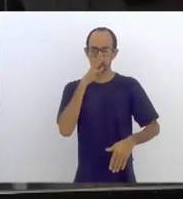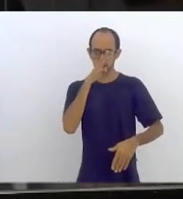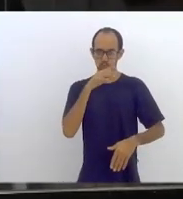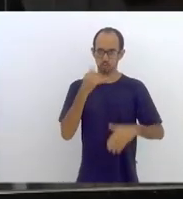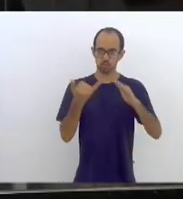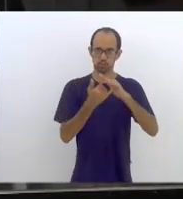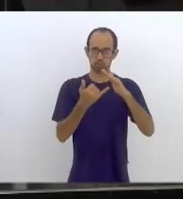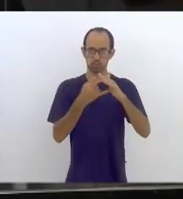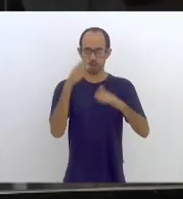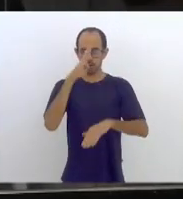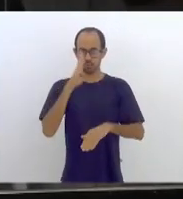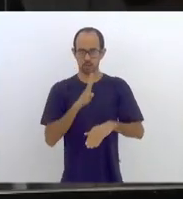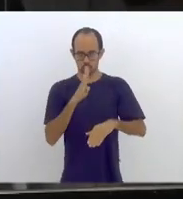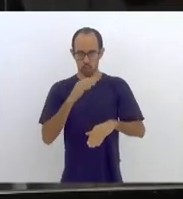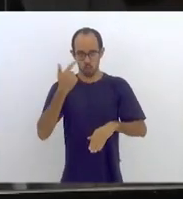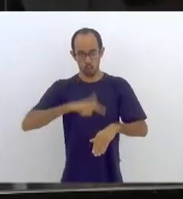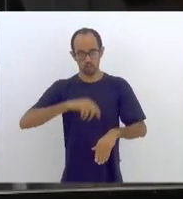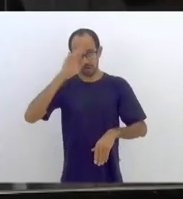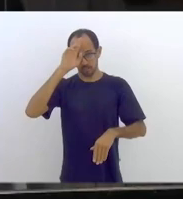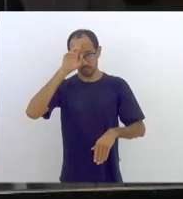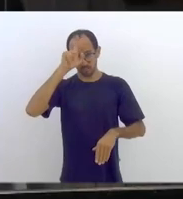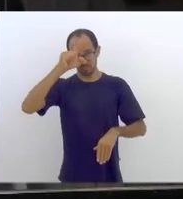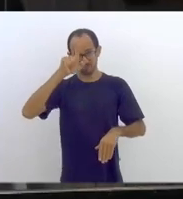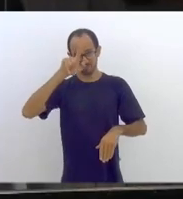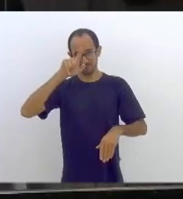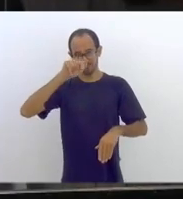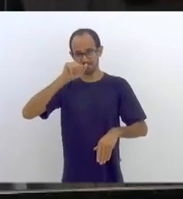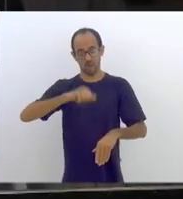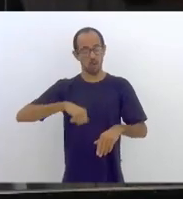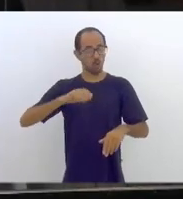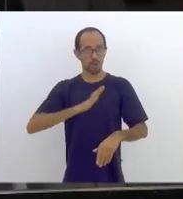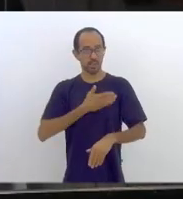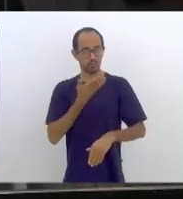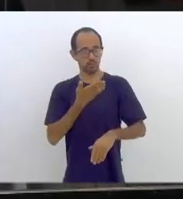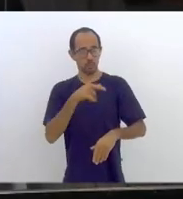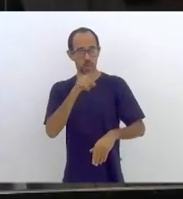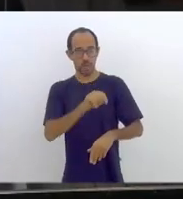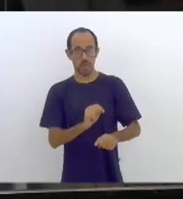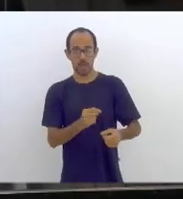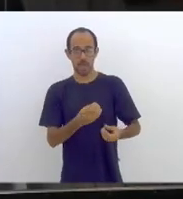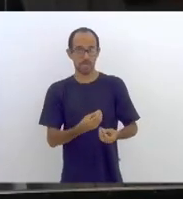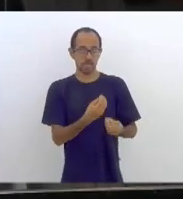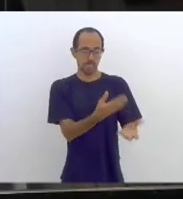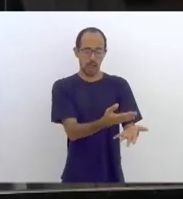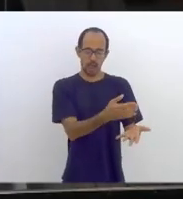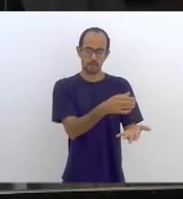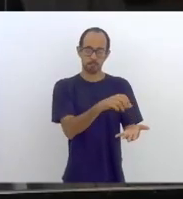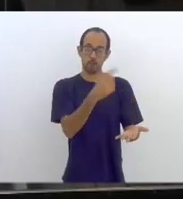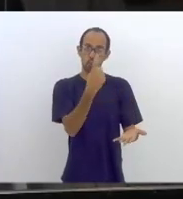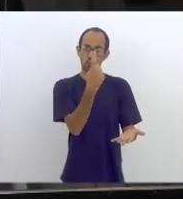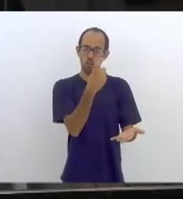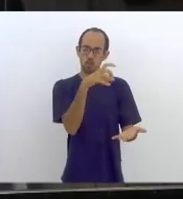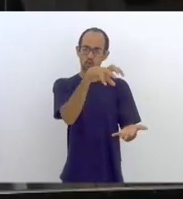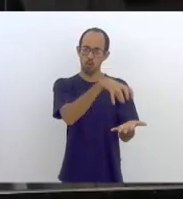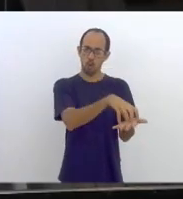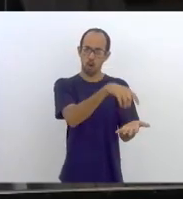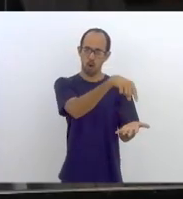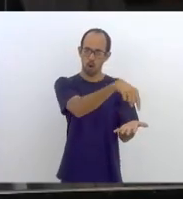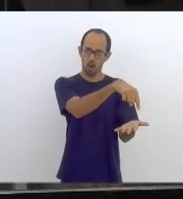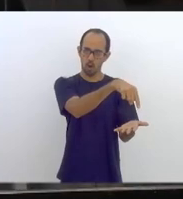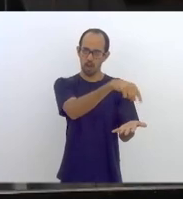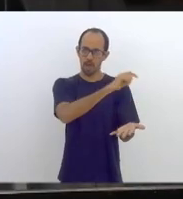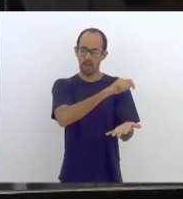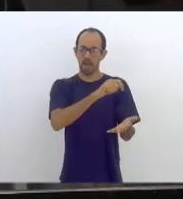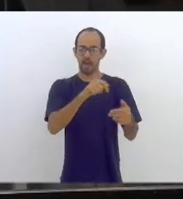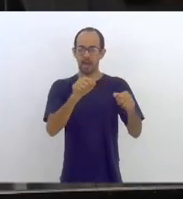outro equívoco grosseiro foi botar na mão de um único órgão a realização e a